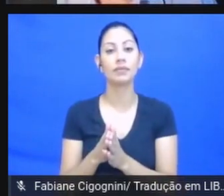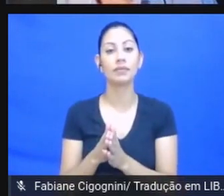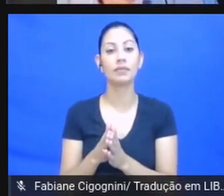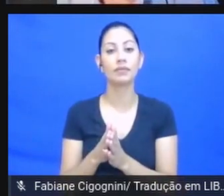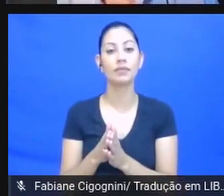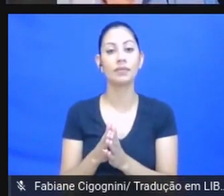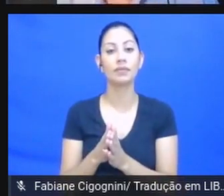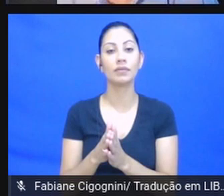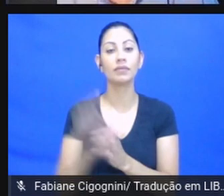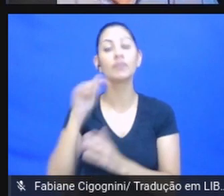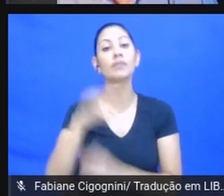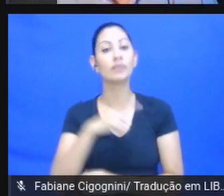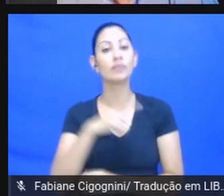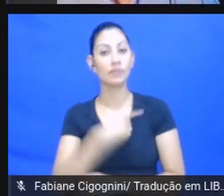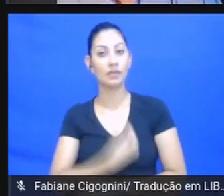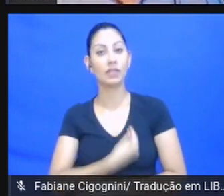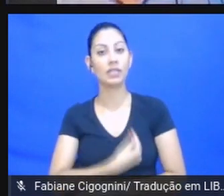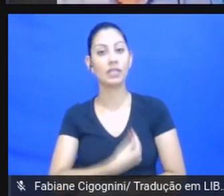deles estarem